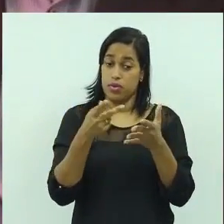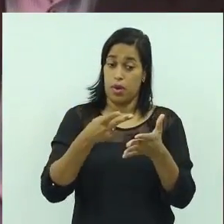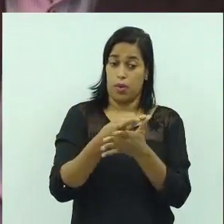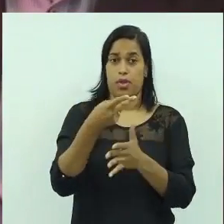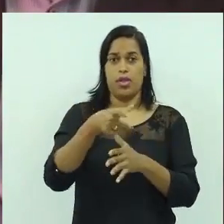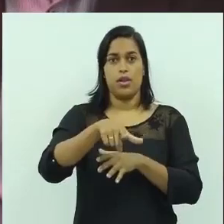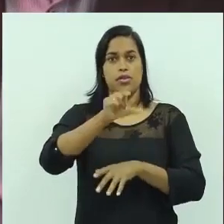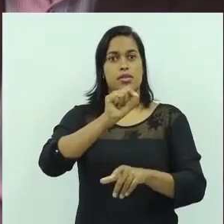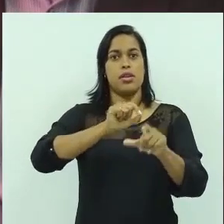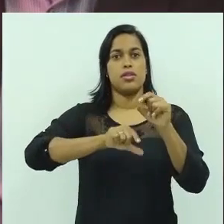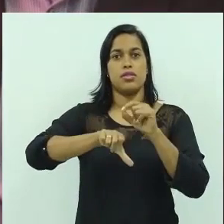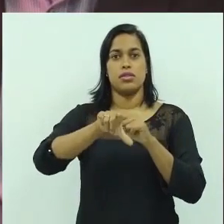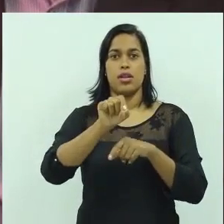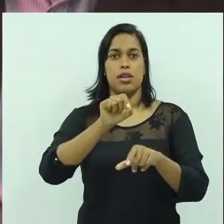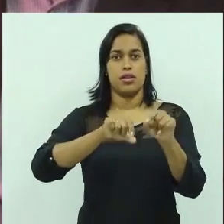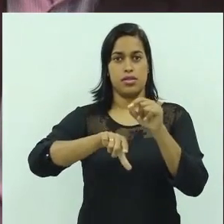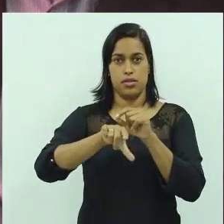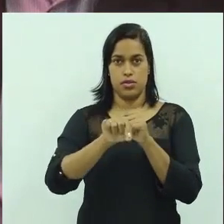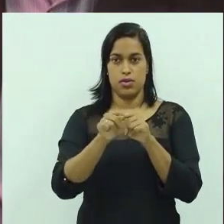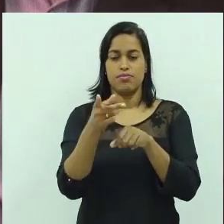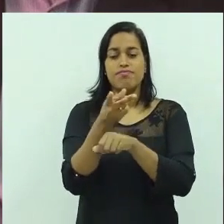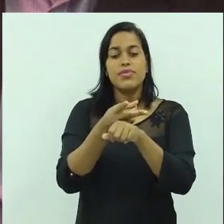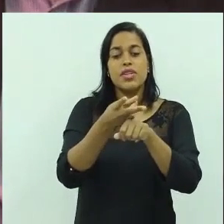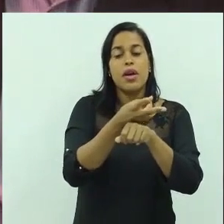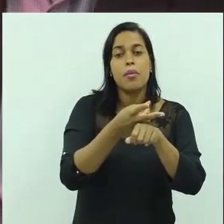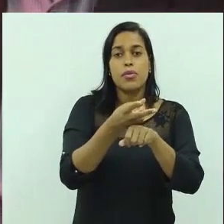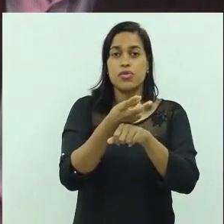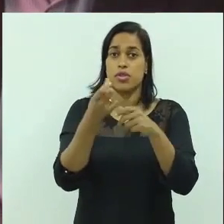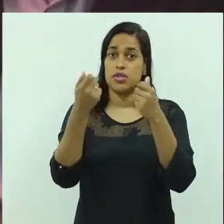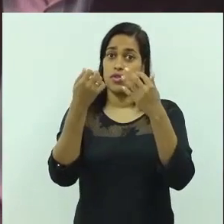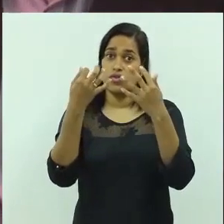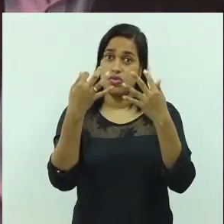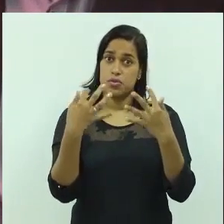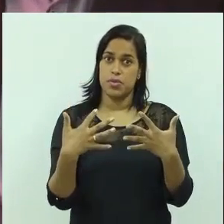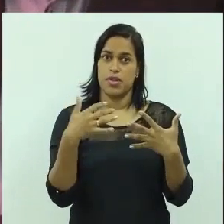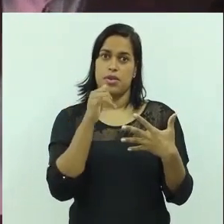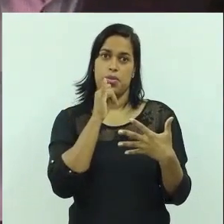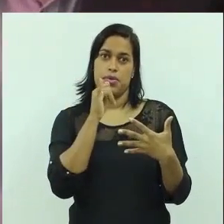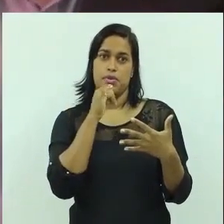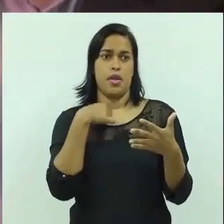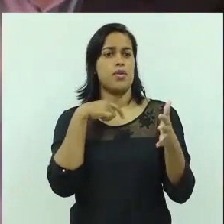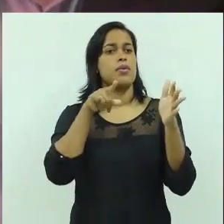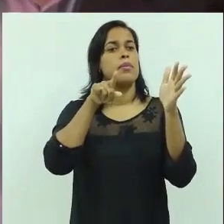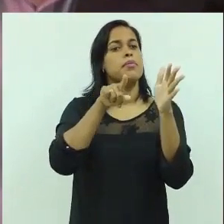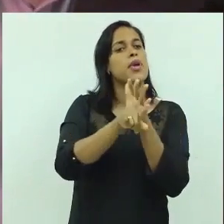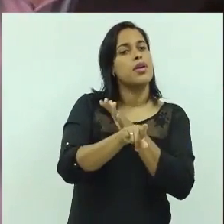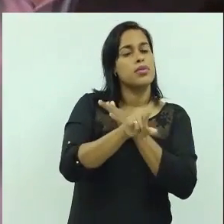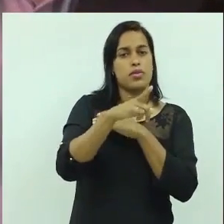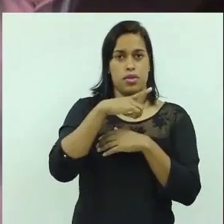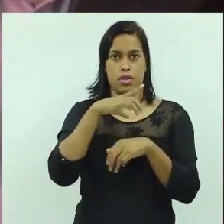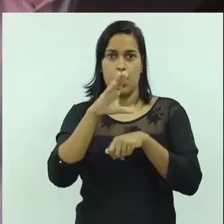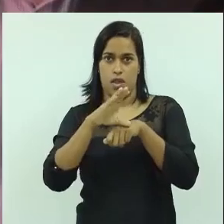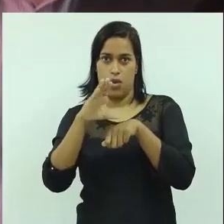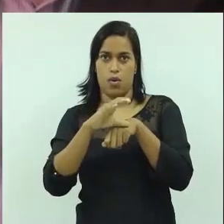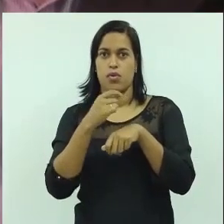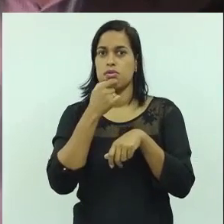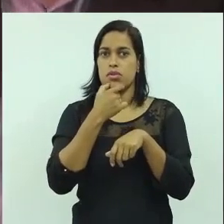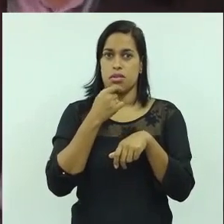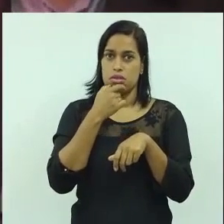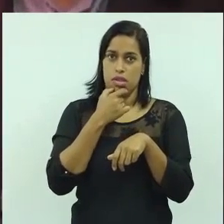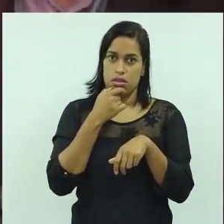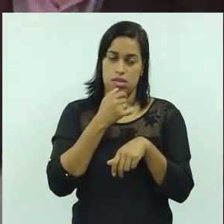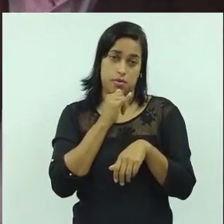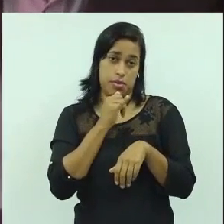é justamente a busca de uma justificativa. Então, eu te pergunto, você tem um curso de inglês, por